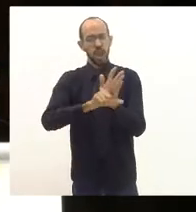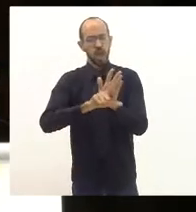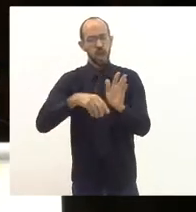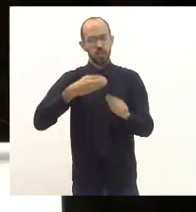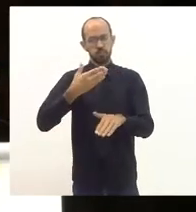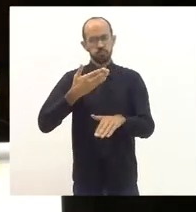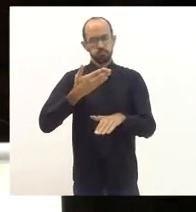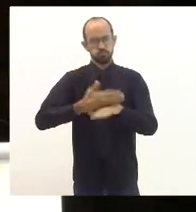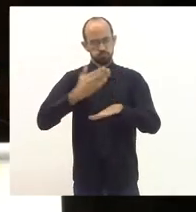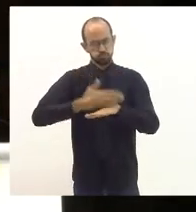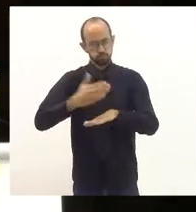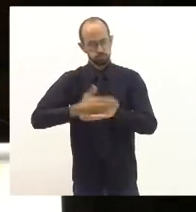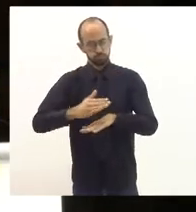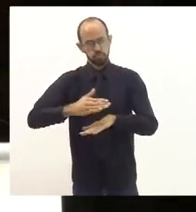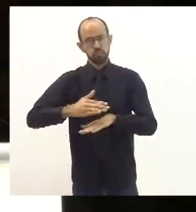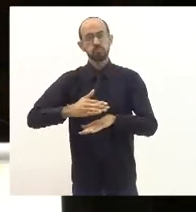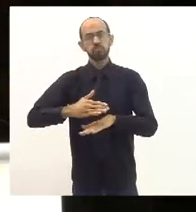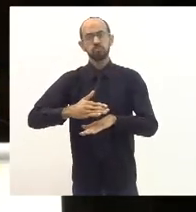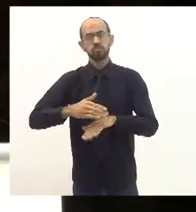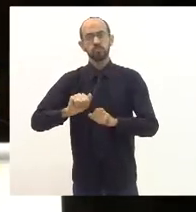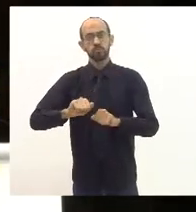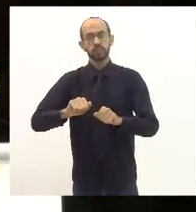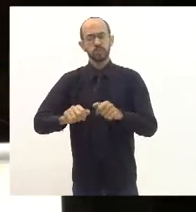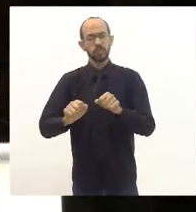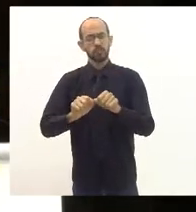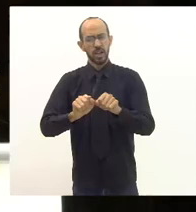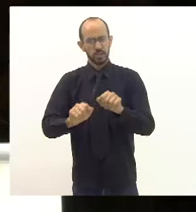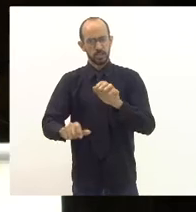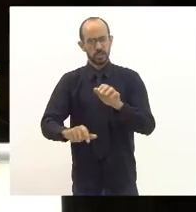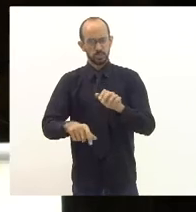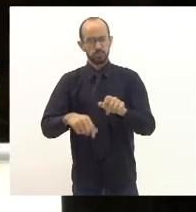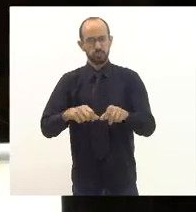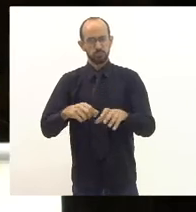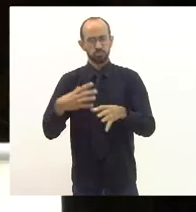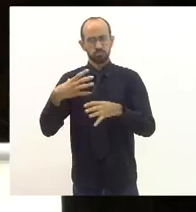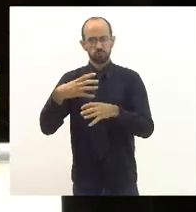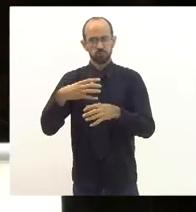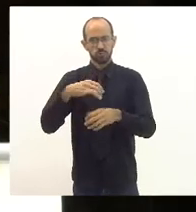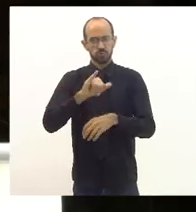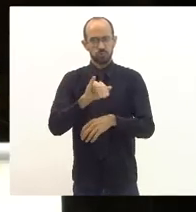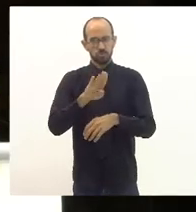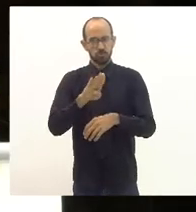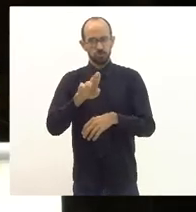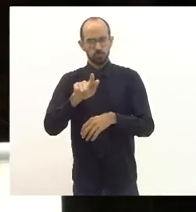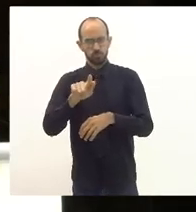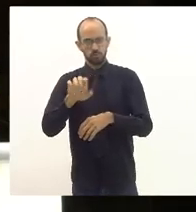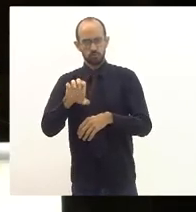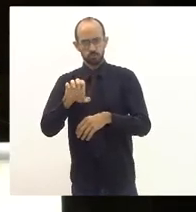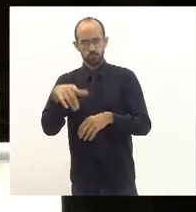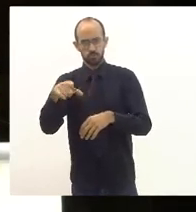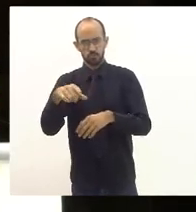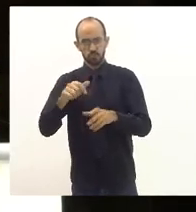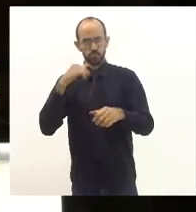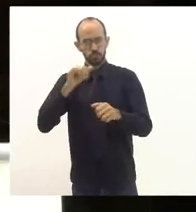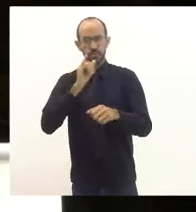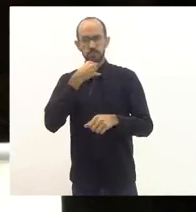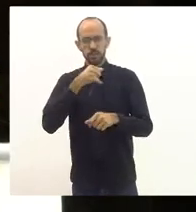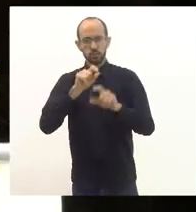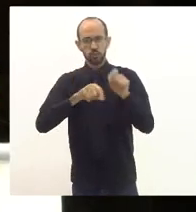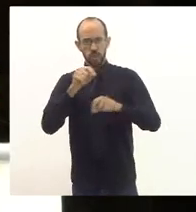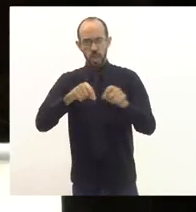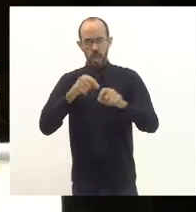manda que esse dossiê seja confeccionado. Infelizmente, a população LGBT hoje, que é atendida nas delegacias,